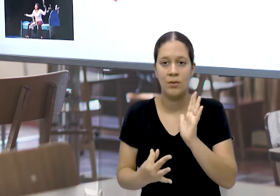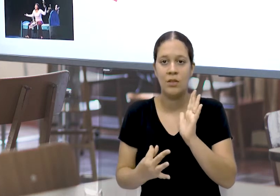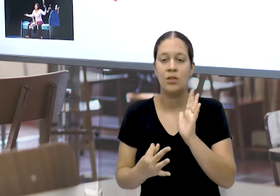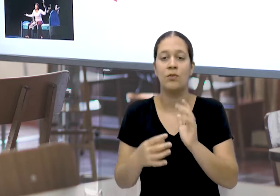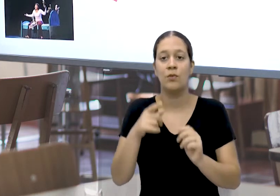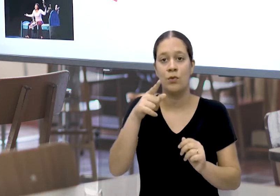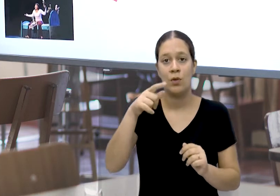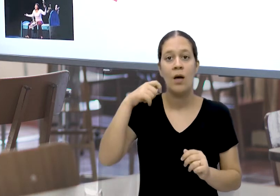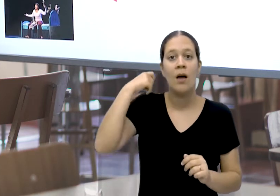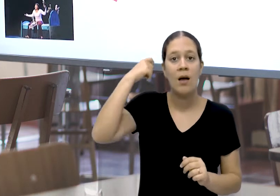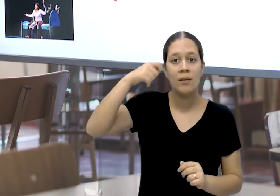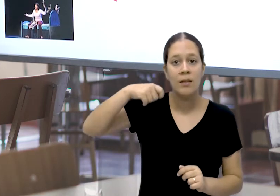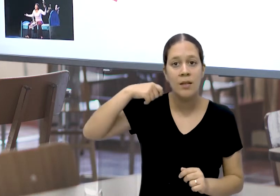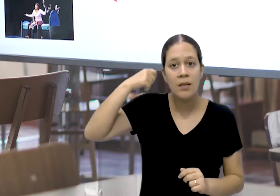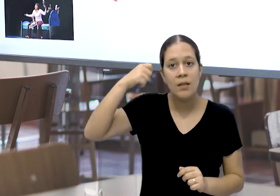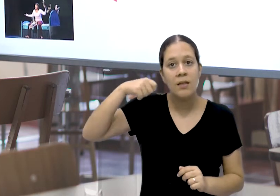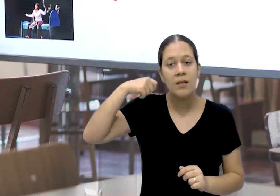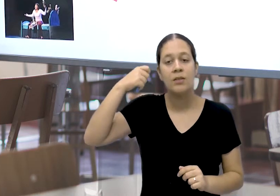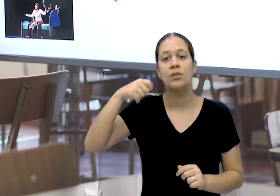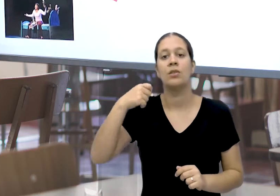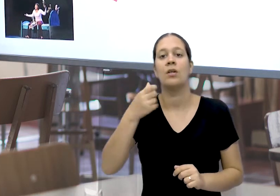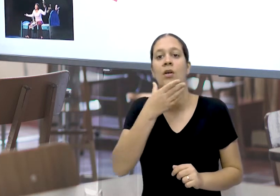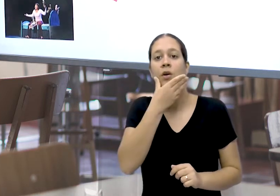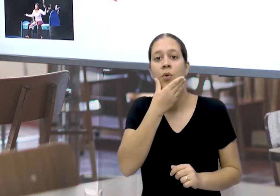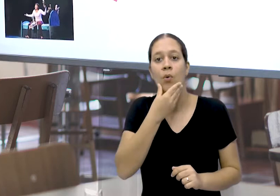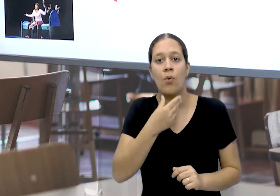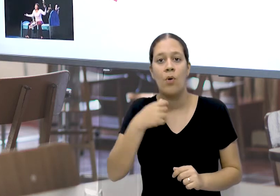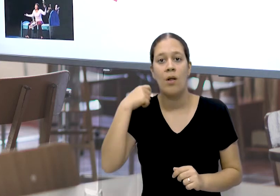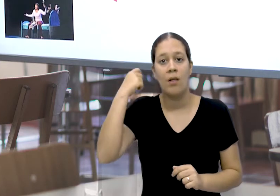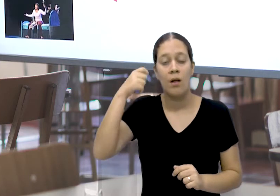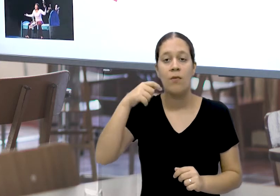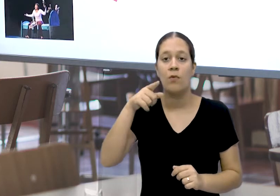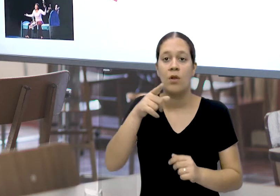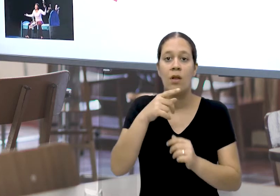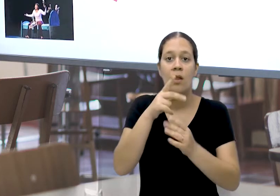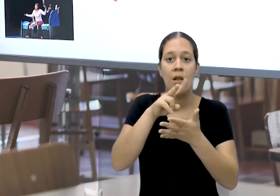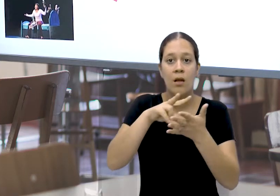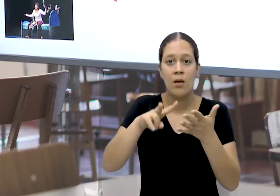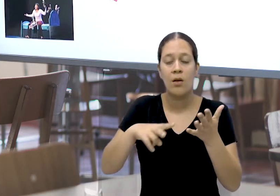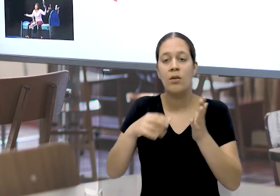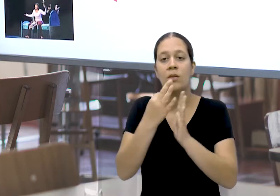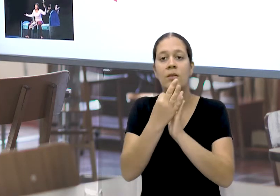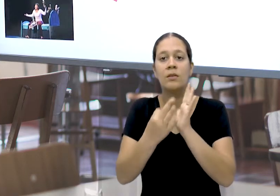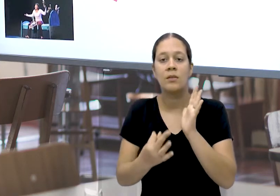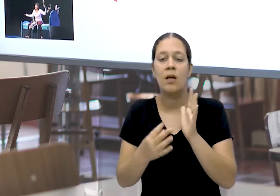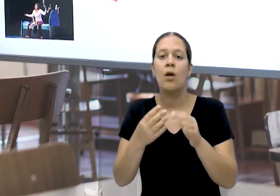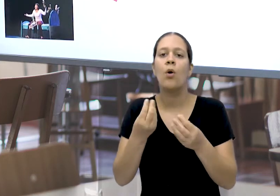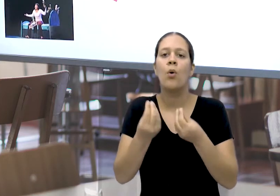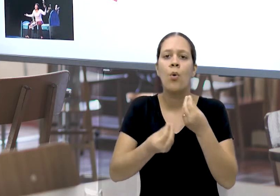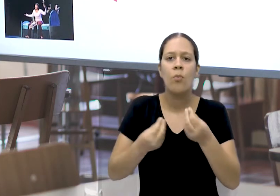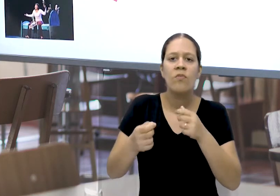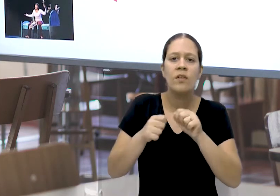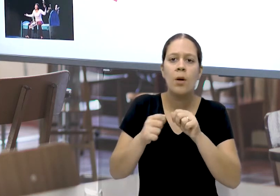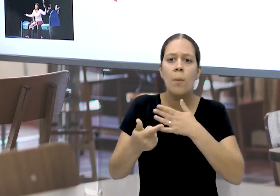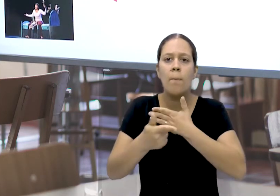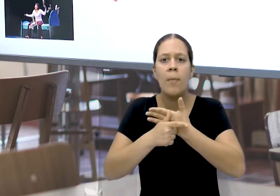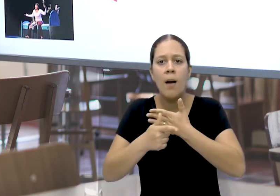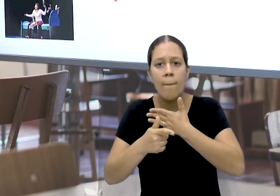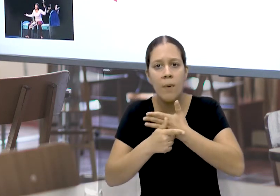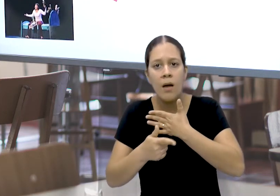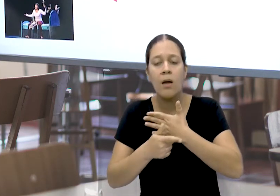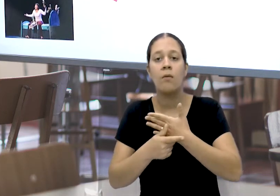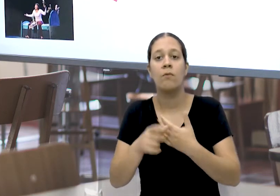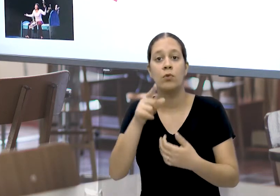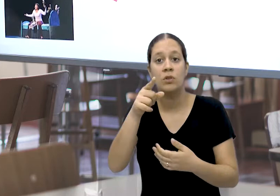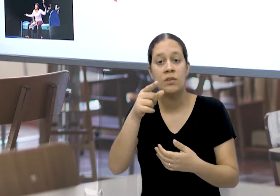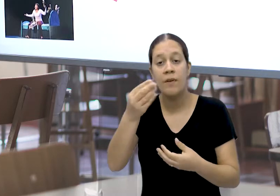Vai ensaiar na sua casa. Depois que você decorou o texto, você vai dramatizar. Vai colocar sentimento naquela